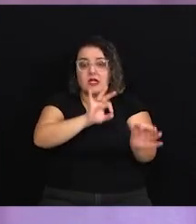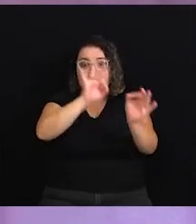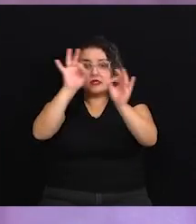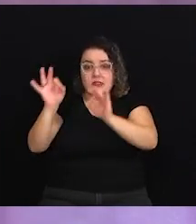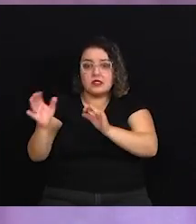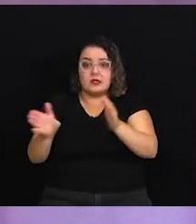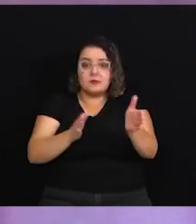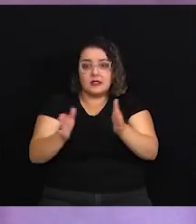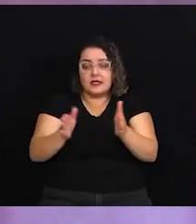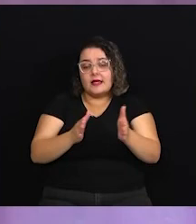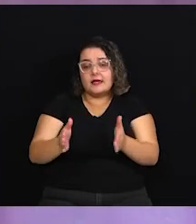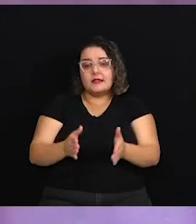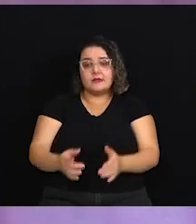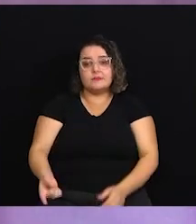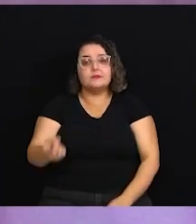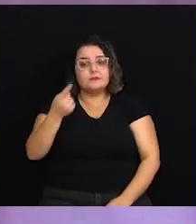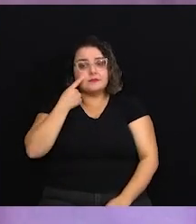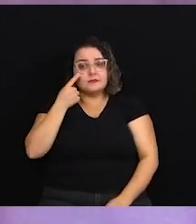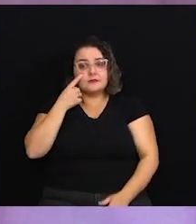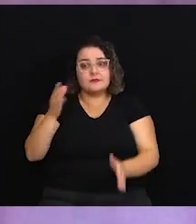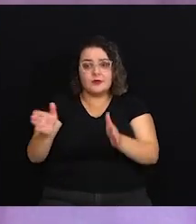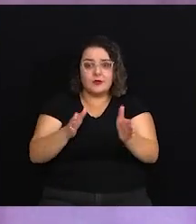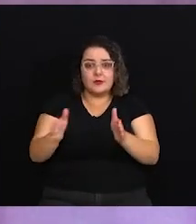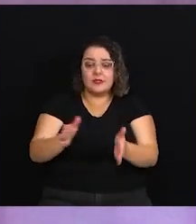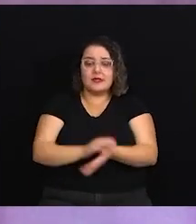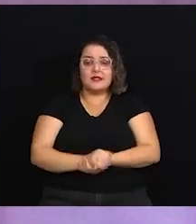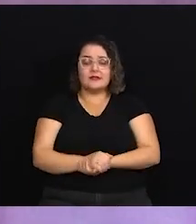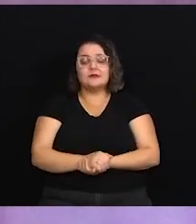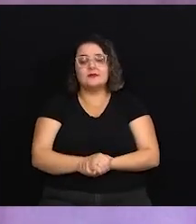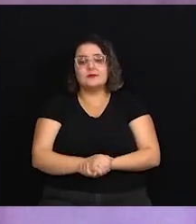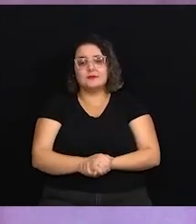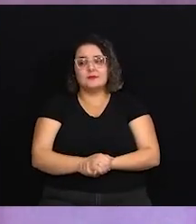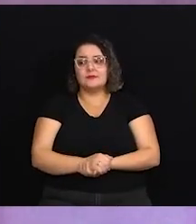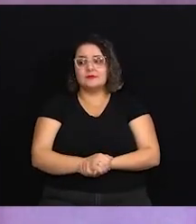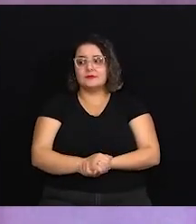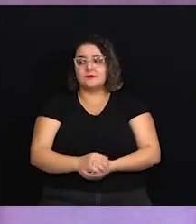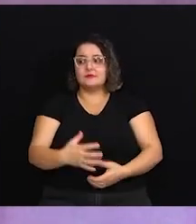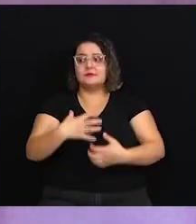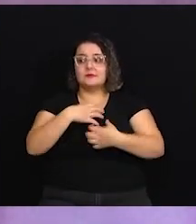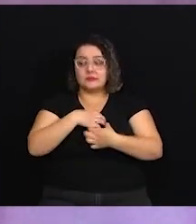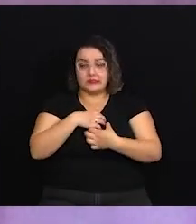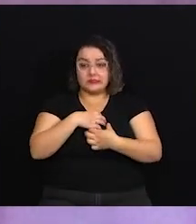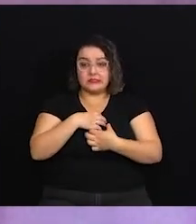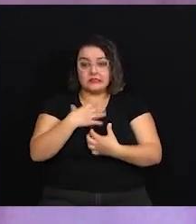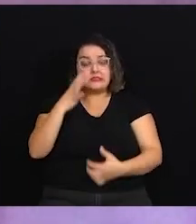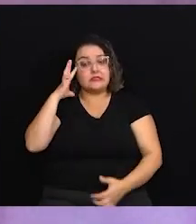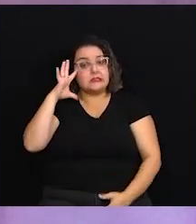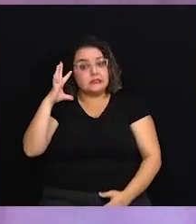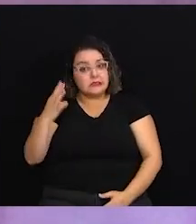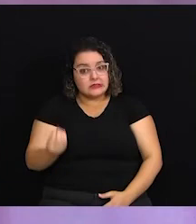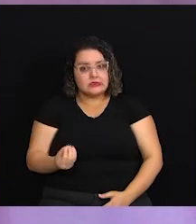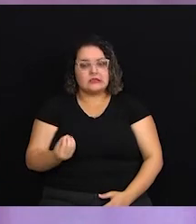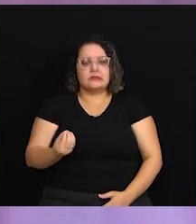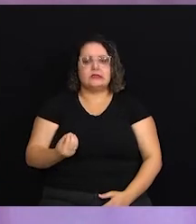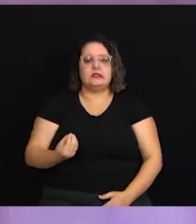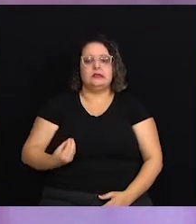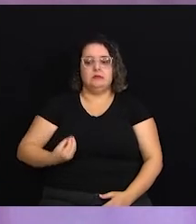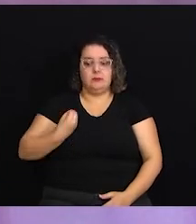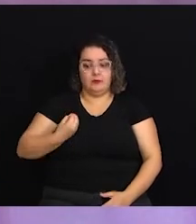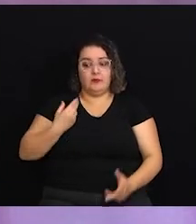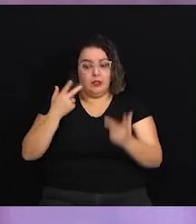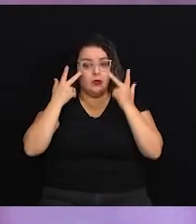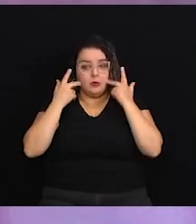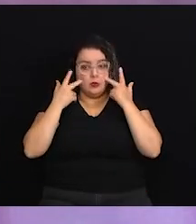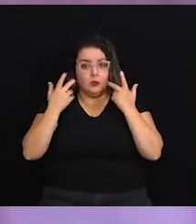e também para os demais né para ter um pouquinho aí né de sensibilidade entender que a pessoa pode